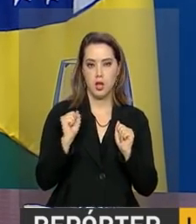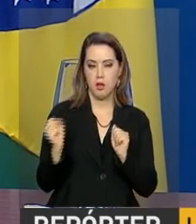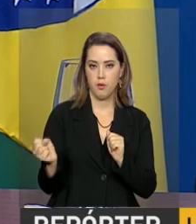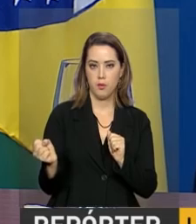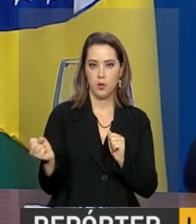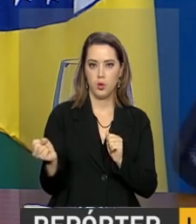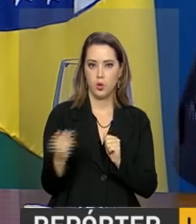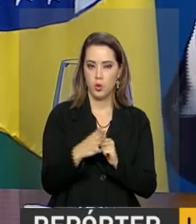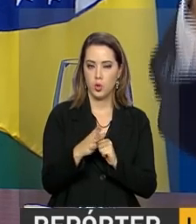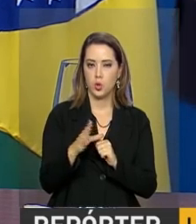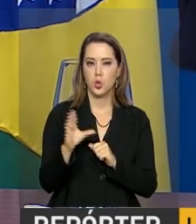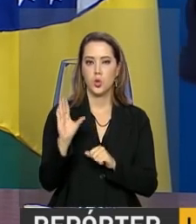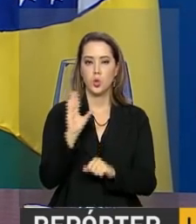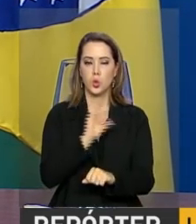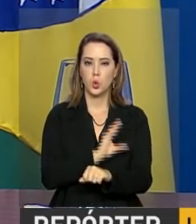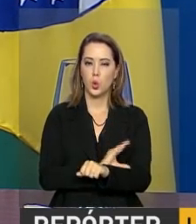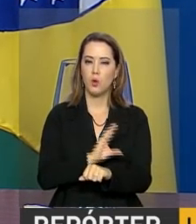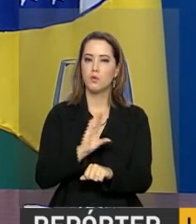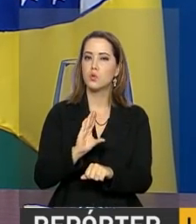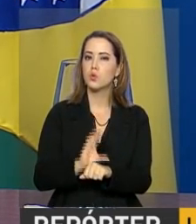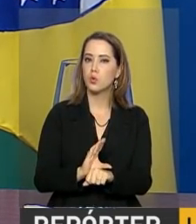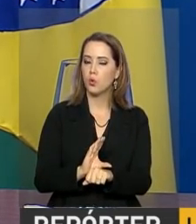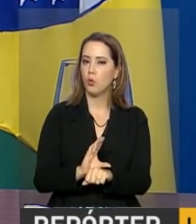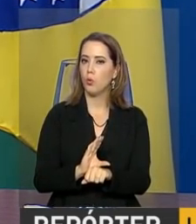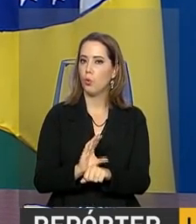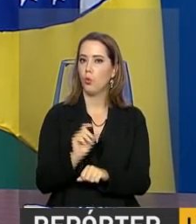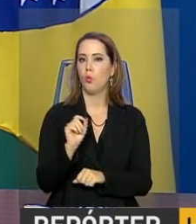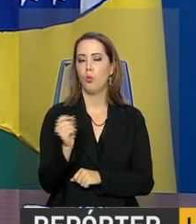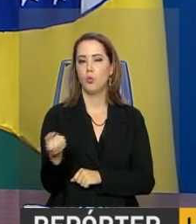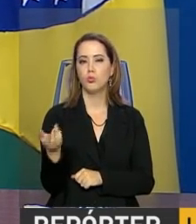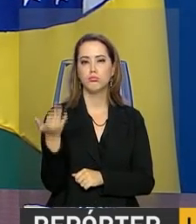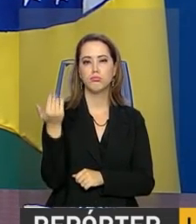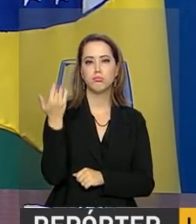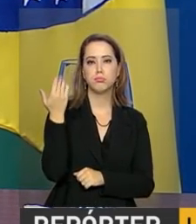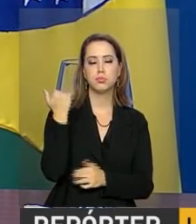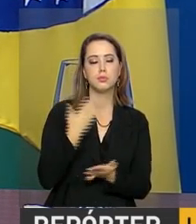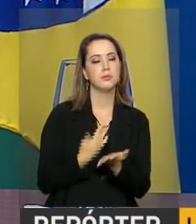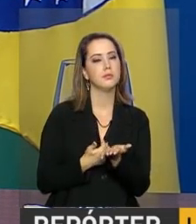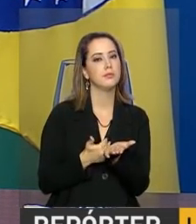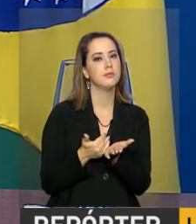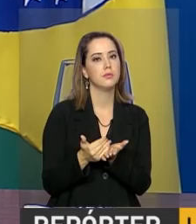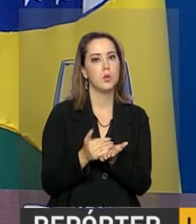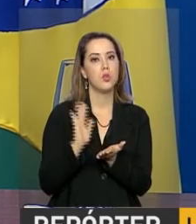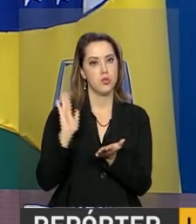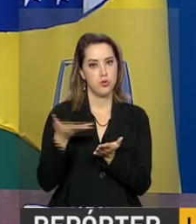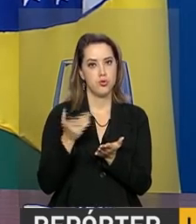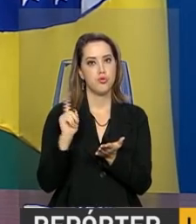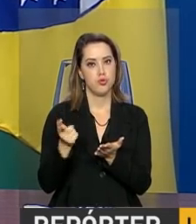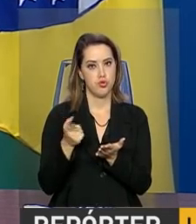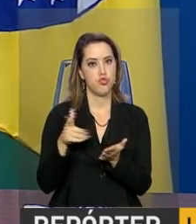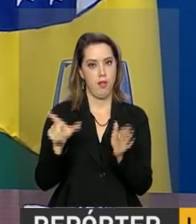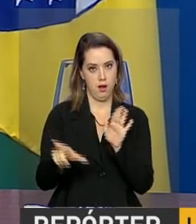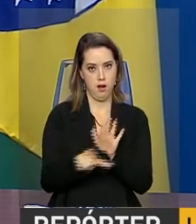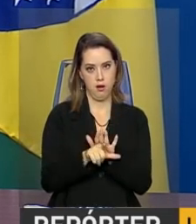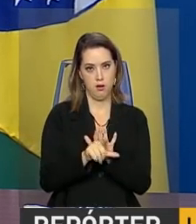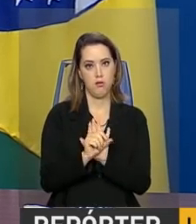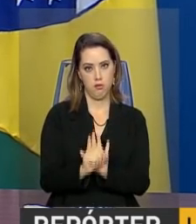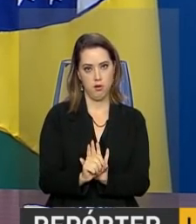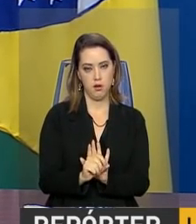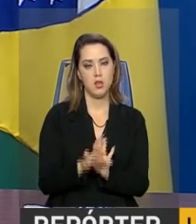etc, no início do processo, né, tudo aquilo que já estiver determinado,